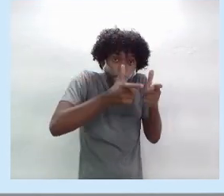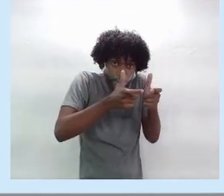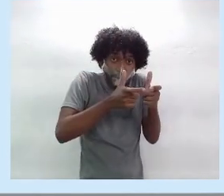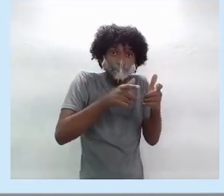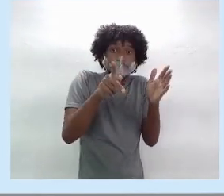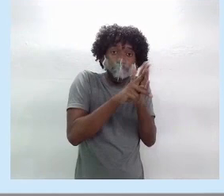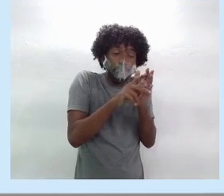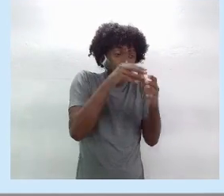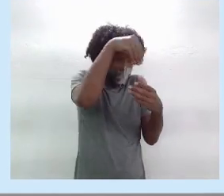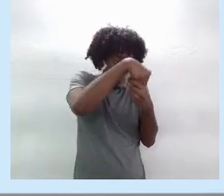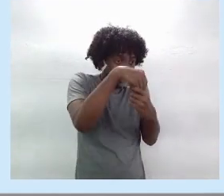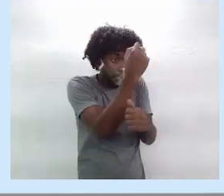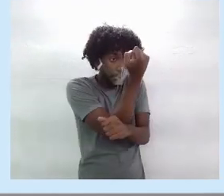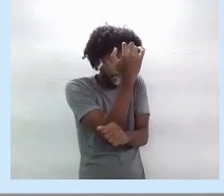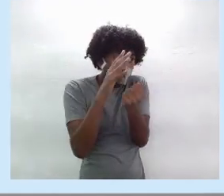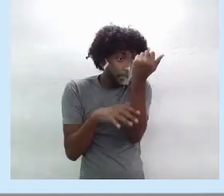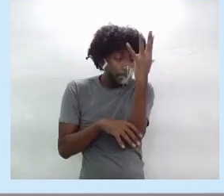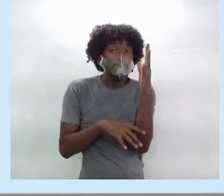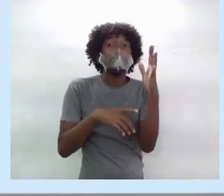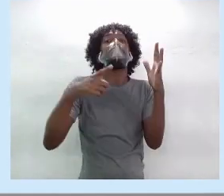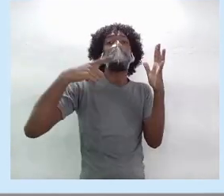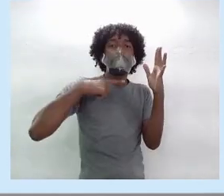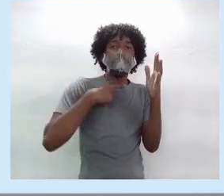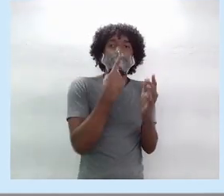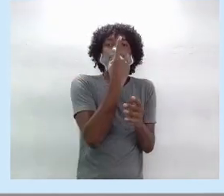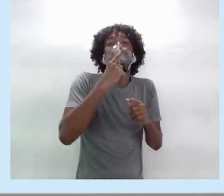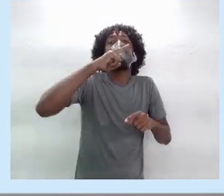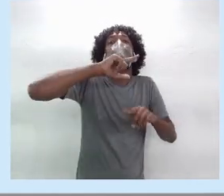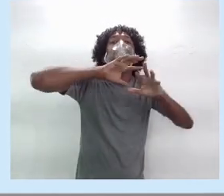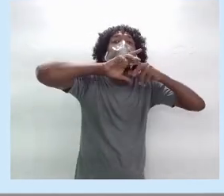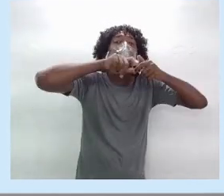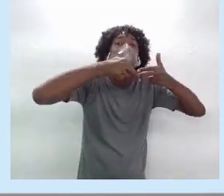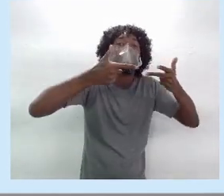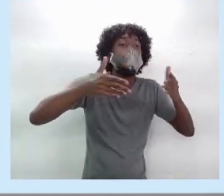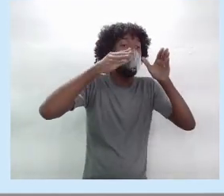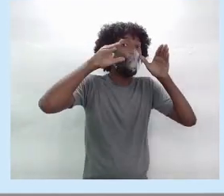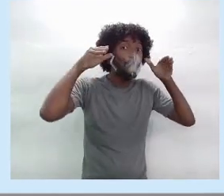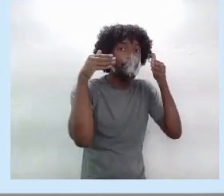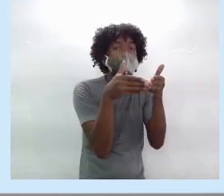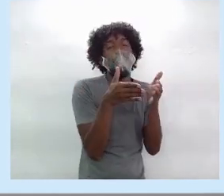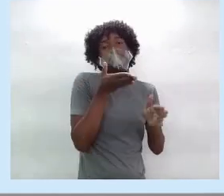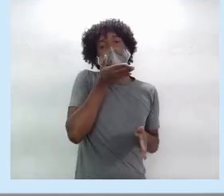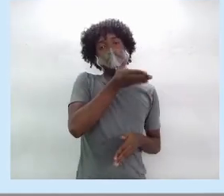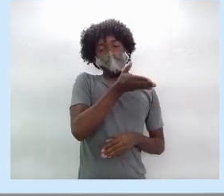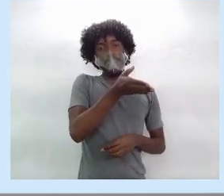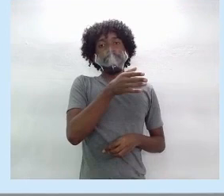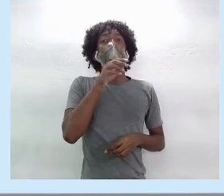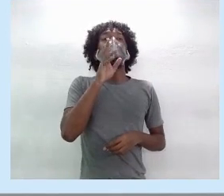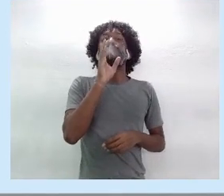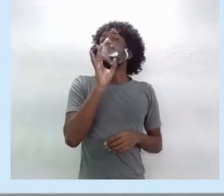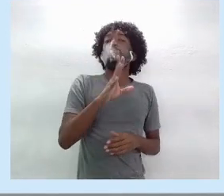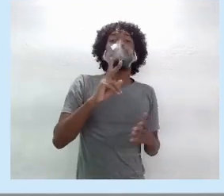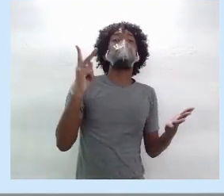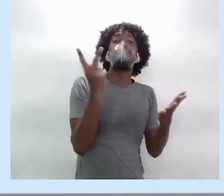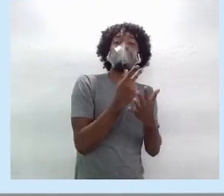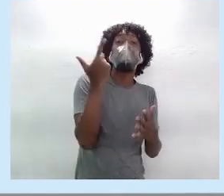determinado bioma, existe um animal que é específico e só consegue